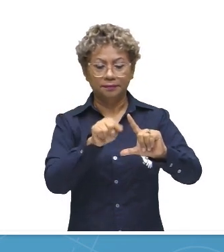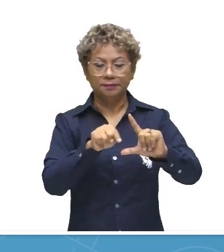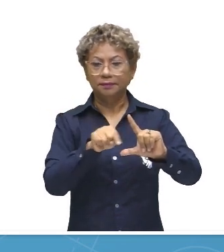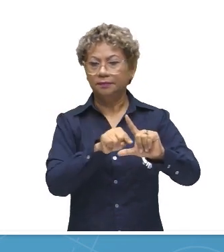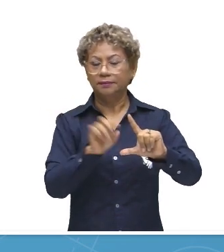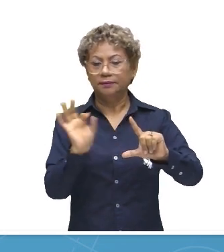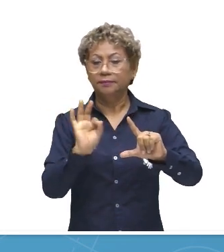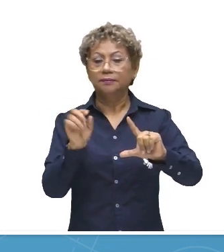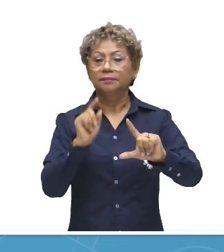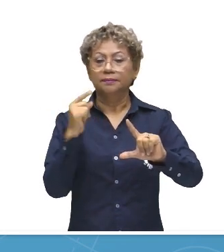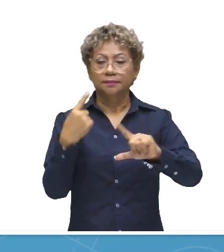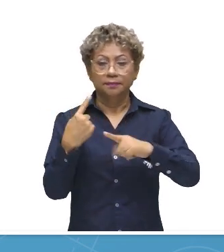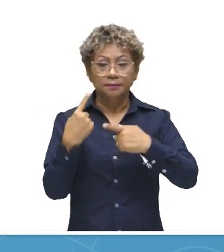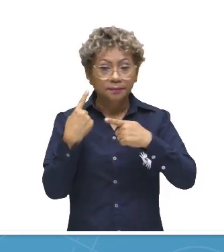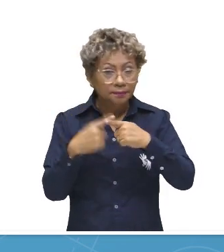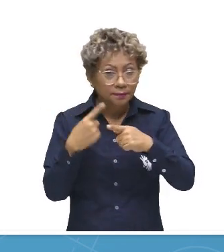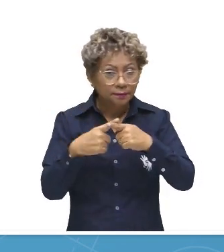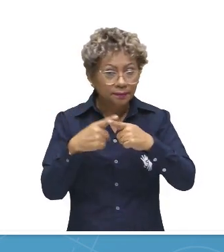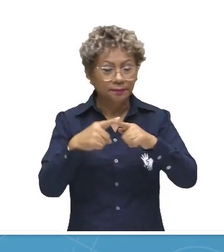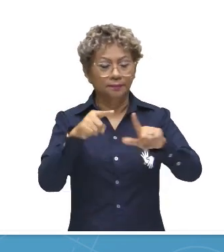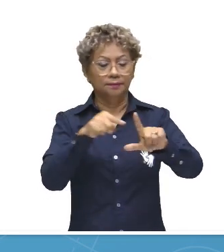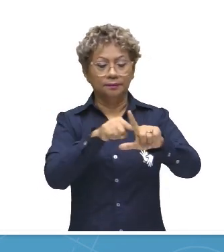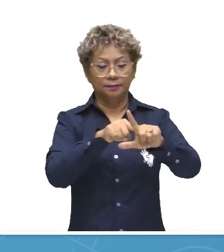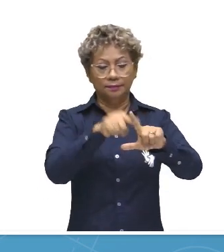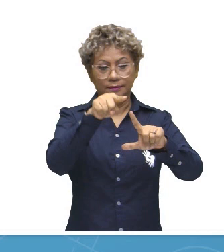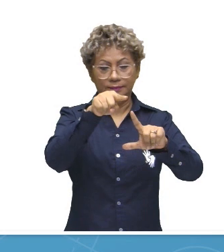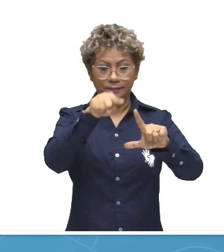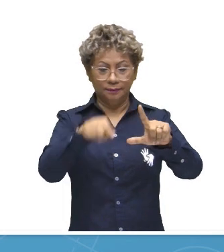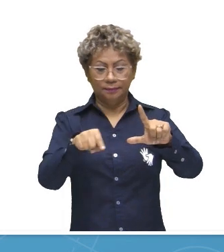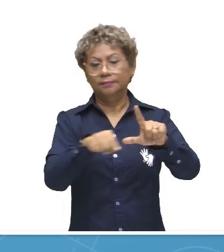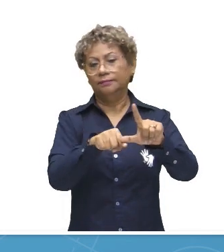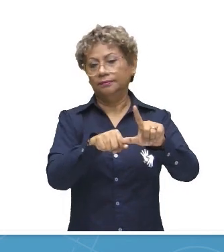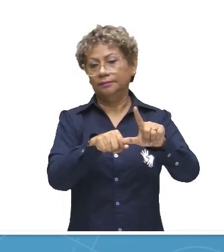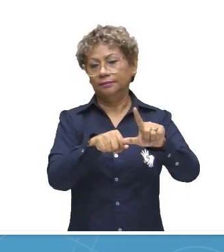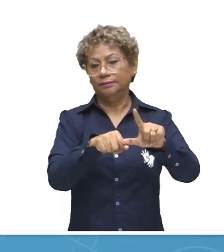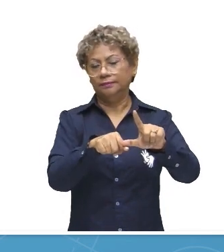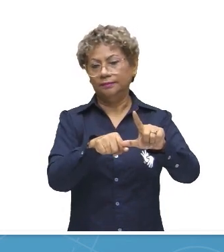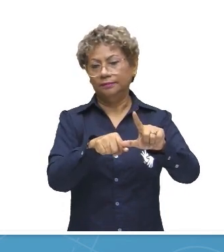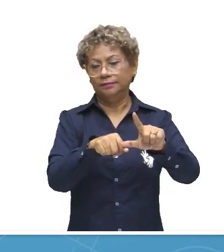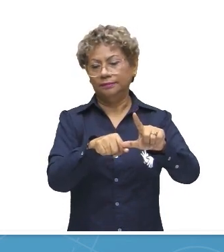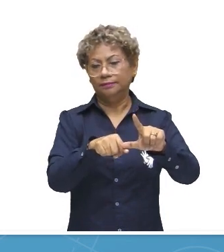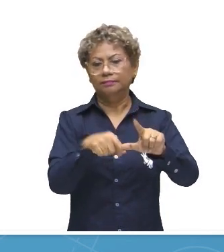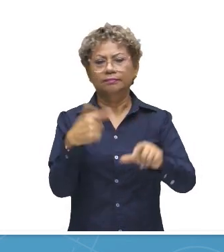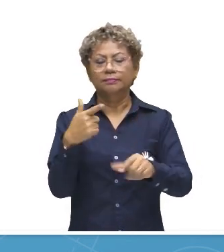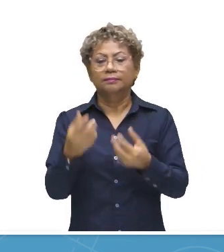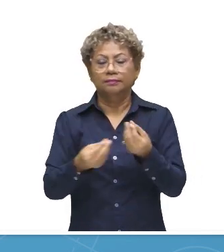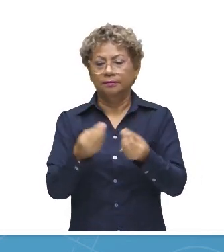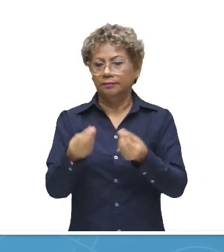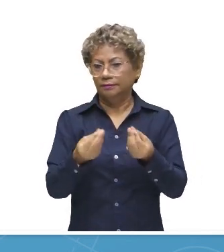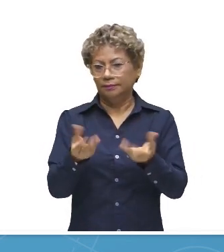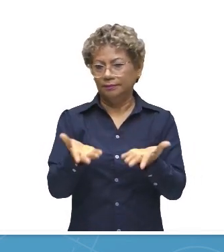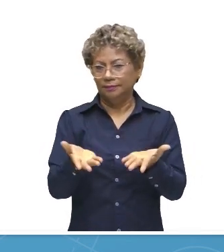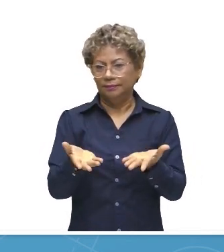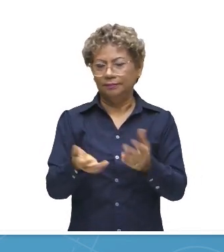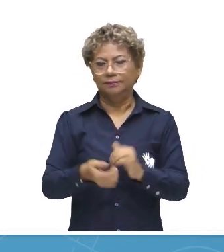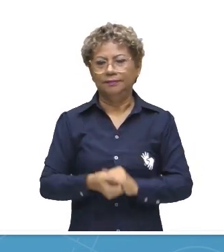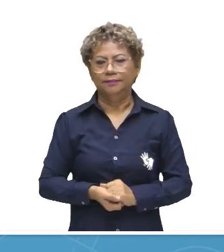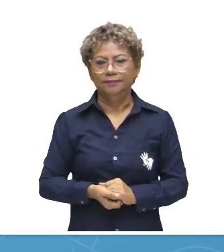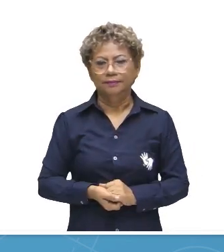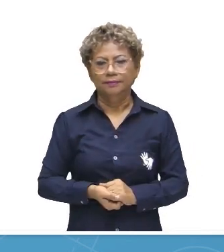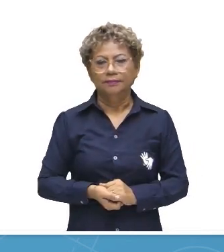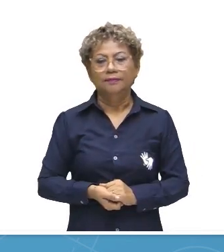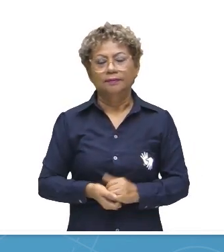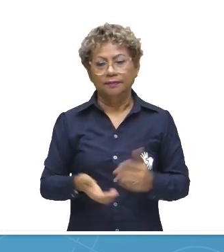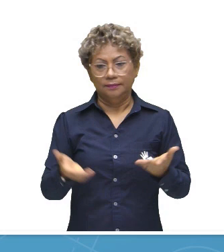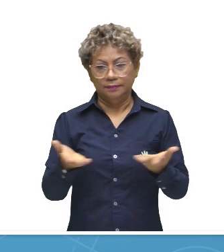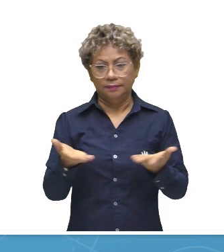são consecutivos. Então, se são consecutivos, não tem como nós traçarmos a diagonal. Os quadriláteros,